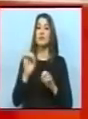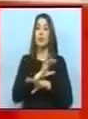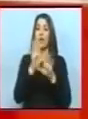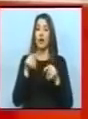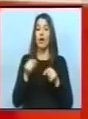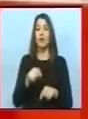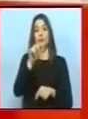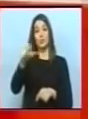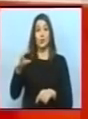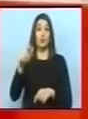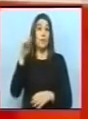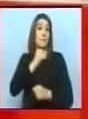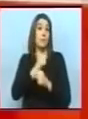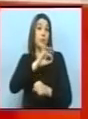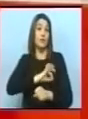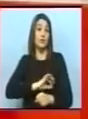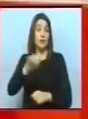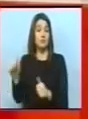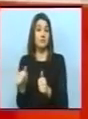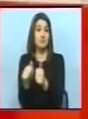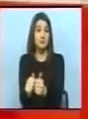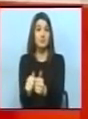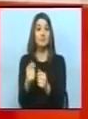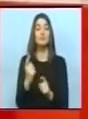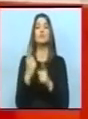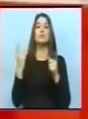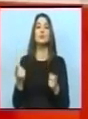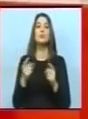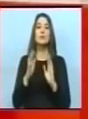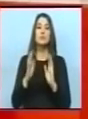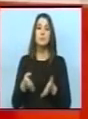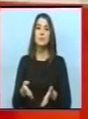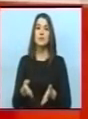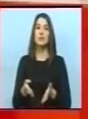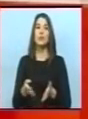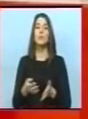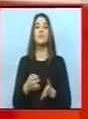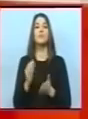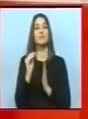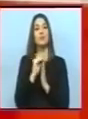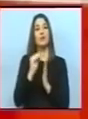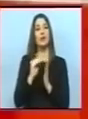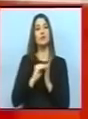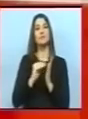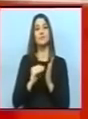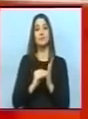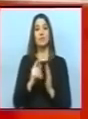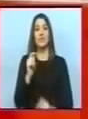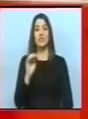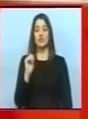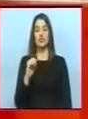destes profissionais em conjunto, porque é necessário haver uma escritura de habilitação de herdeiros,